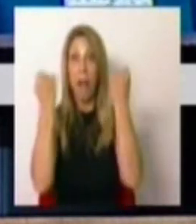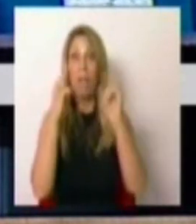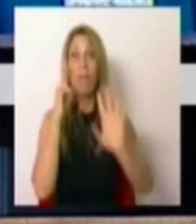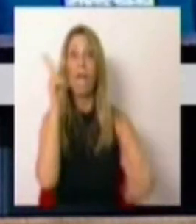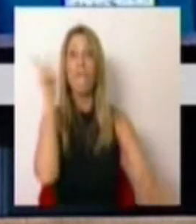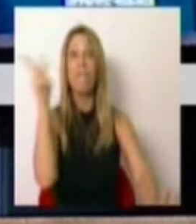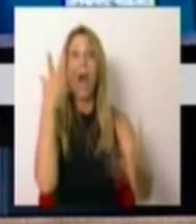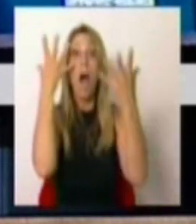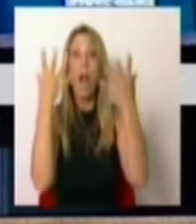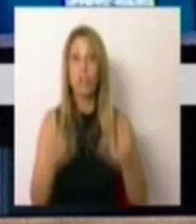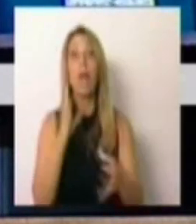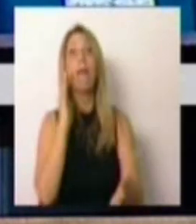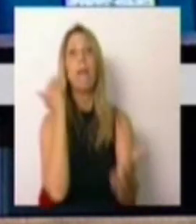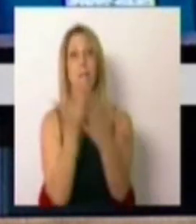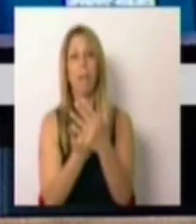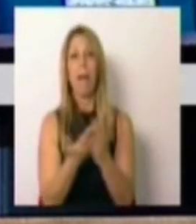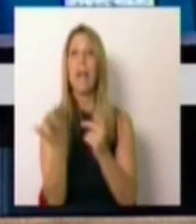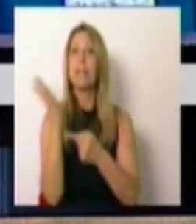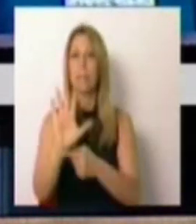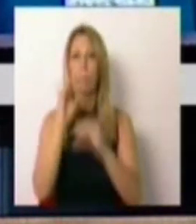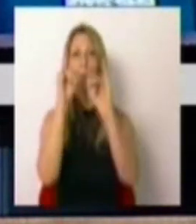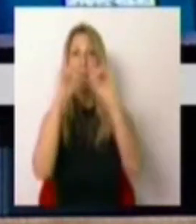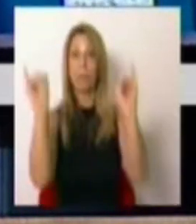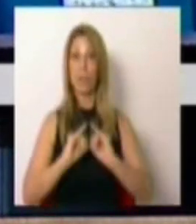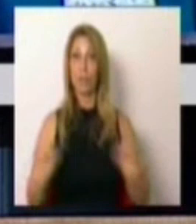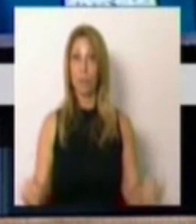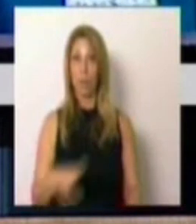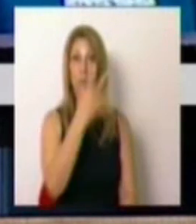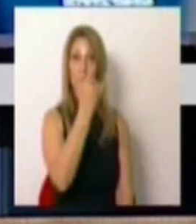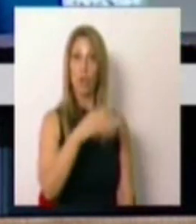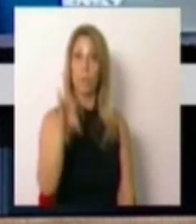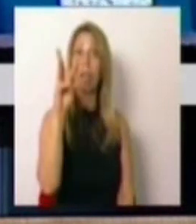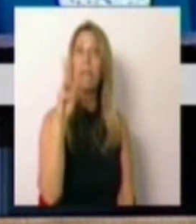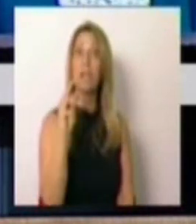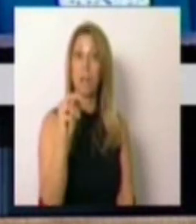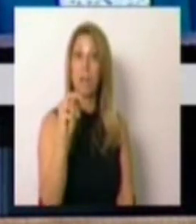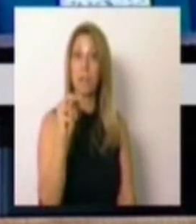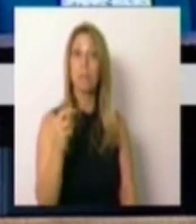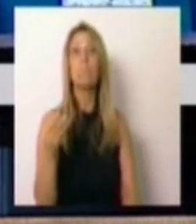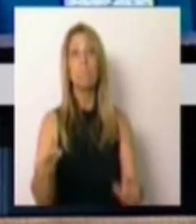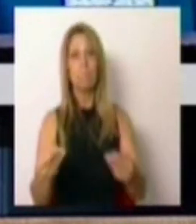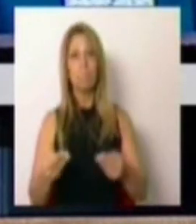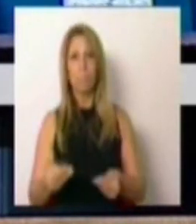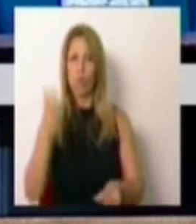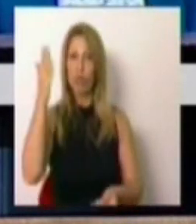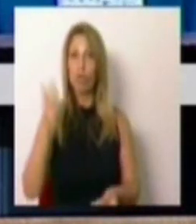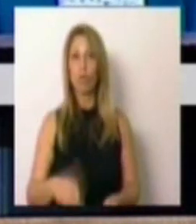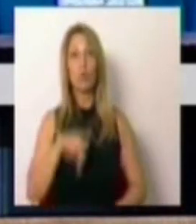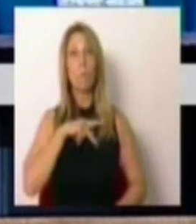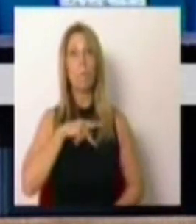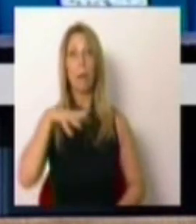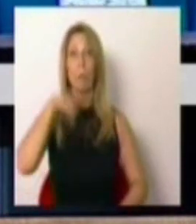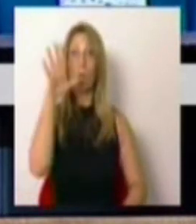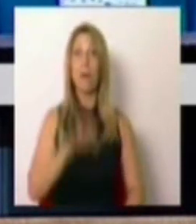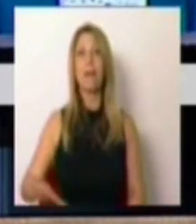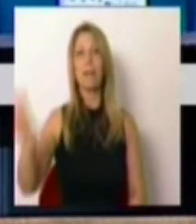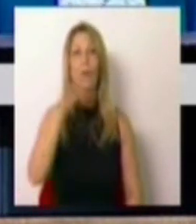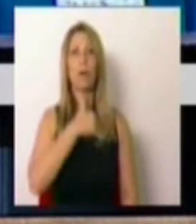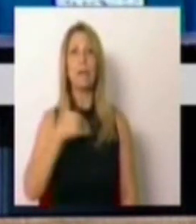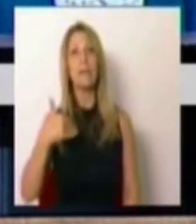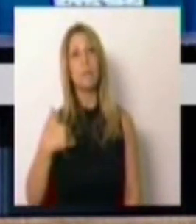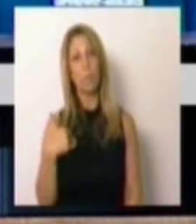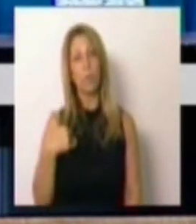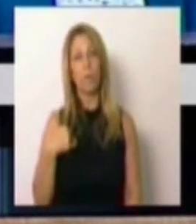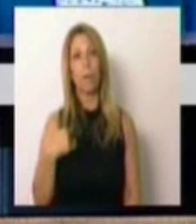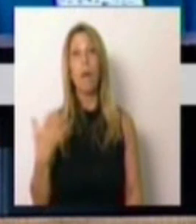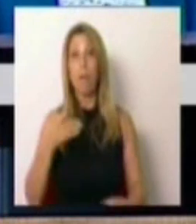internacional. Em 2013, recebeu muito justamente o Prémio Nacional de Saúde. Foi